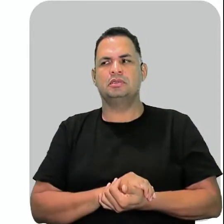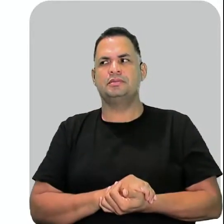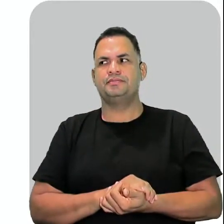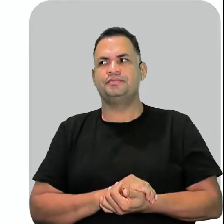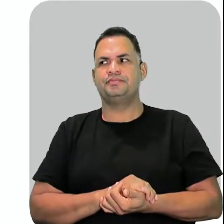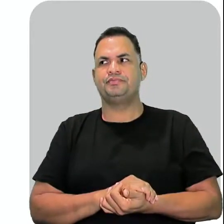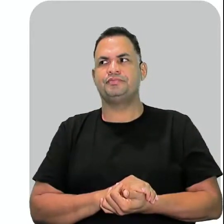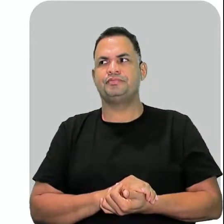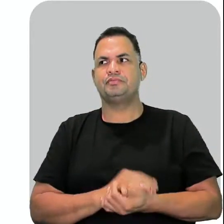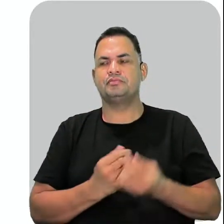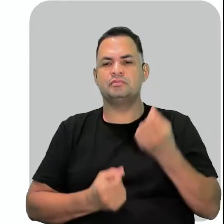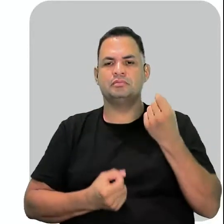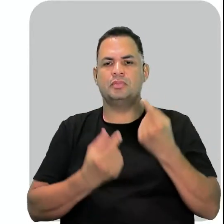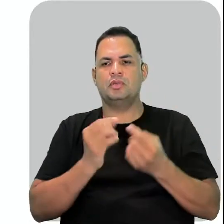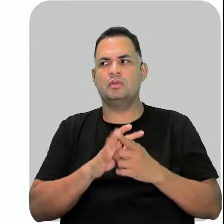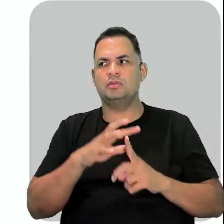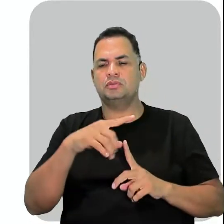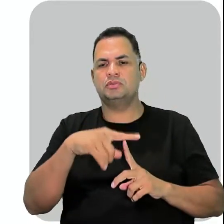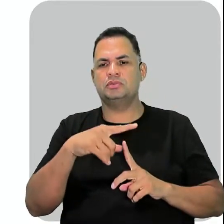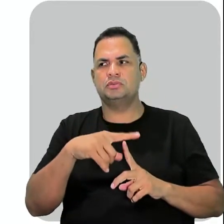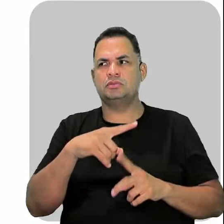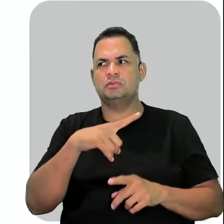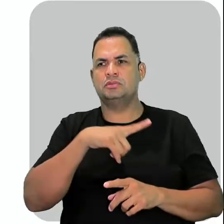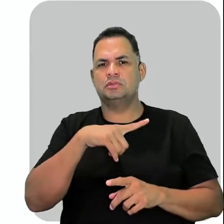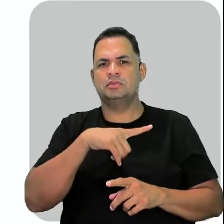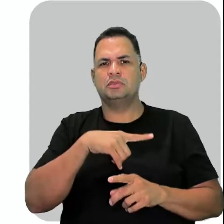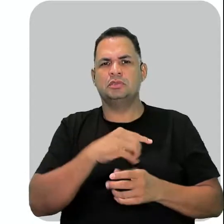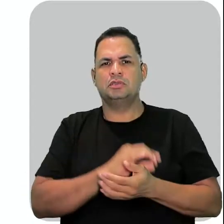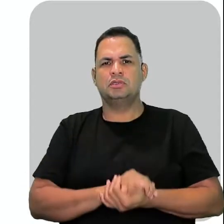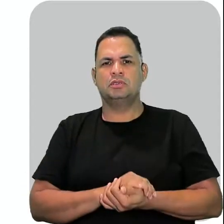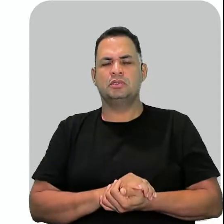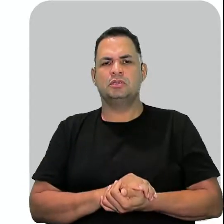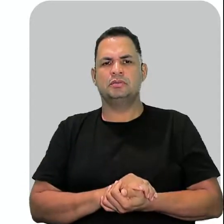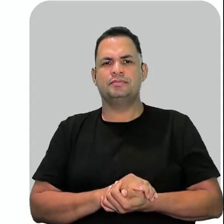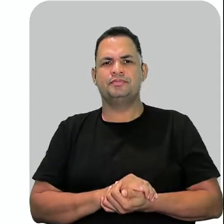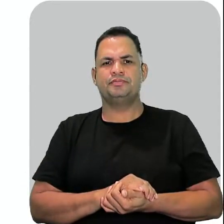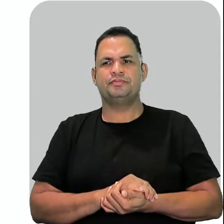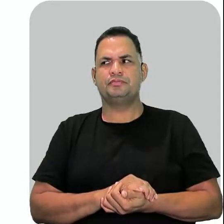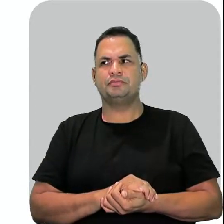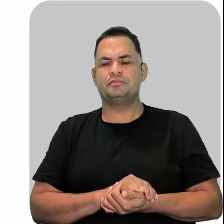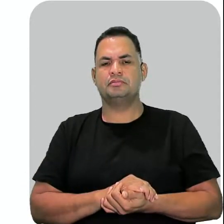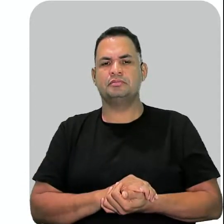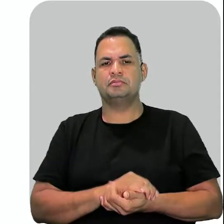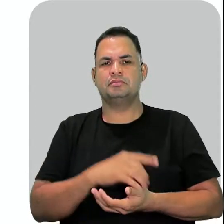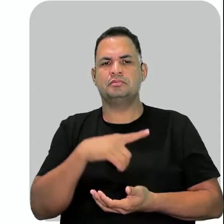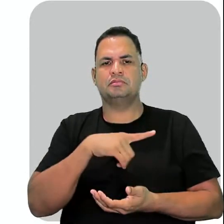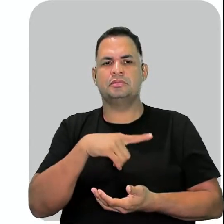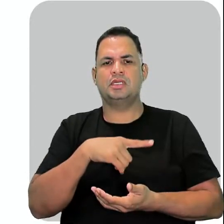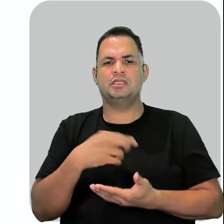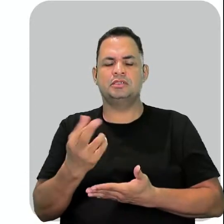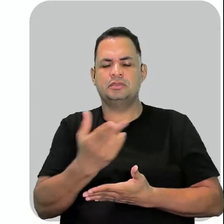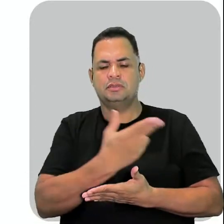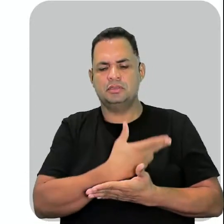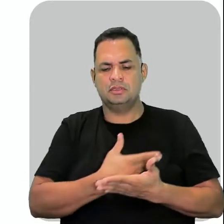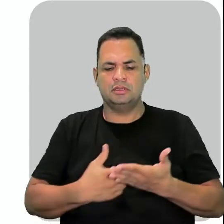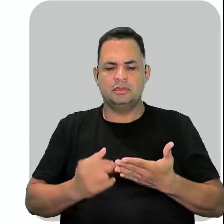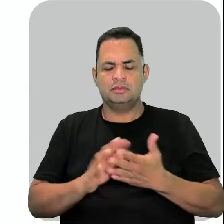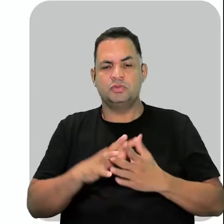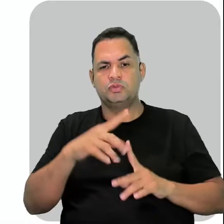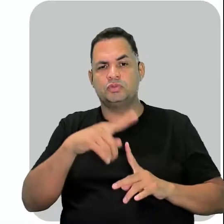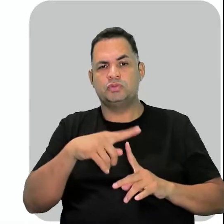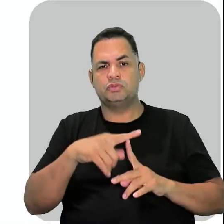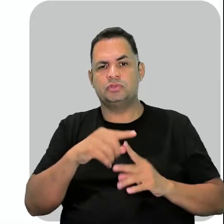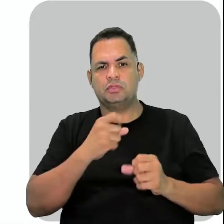aqui alguns tipos de plástico que existem. Bom, existem muitos tipos de plásticos. Temos os